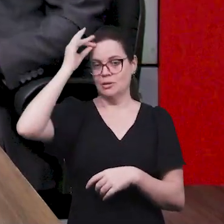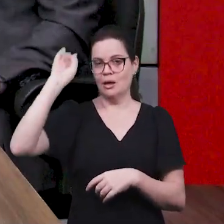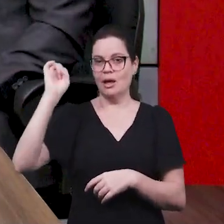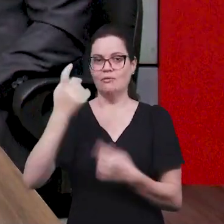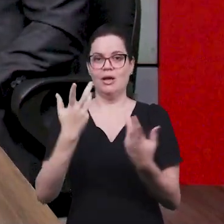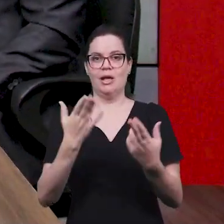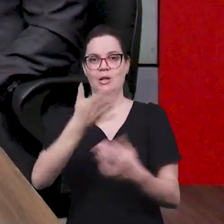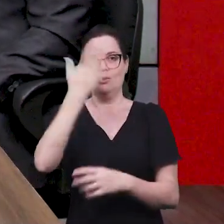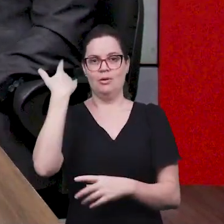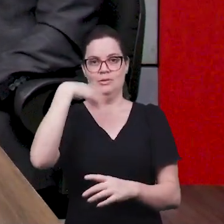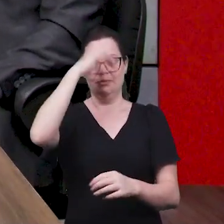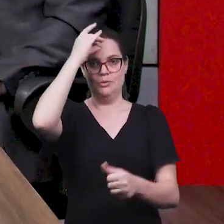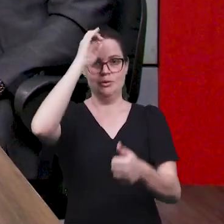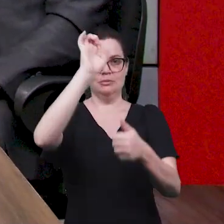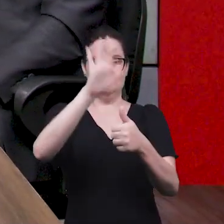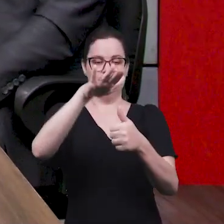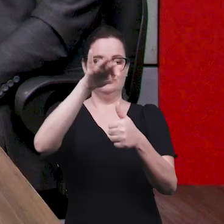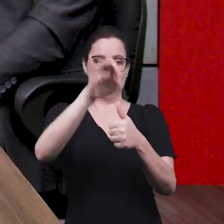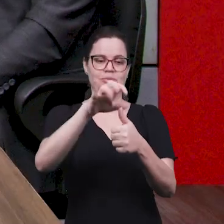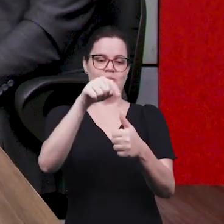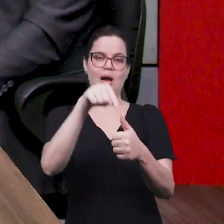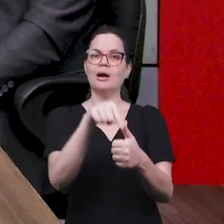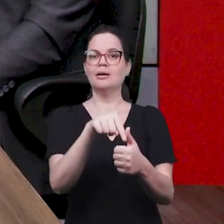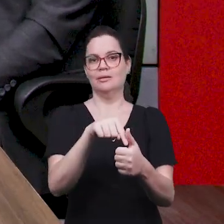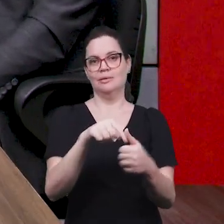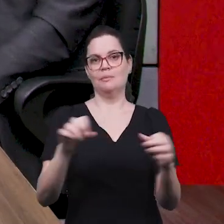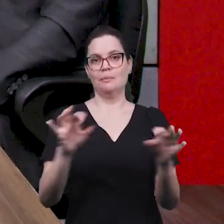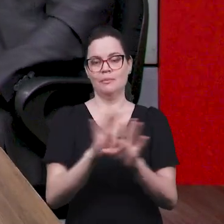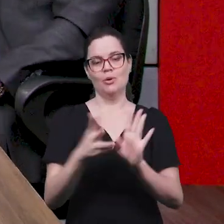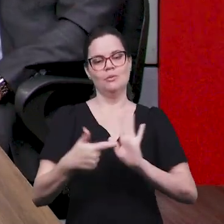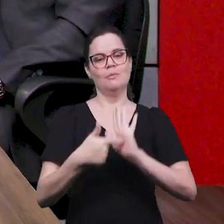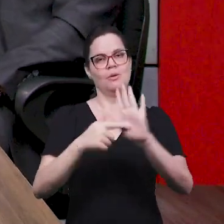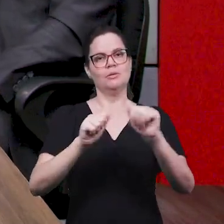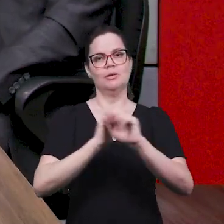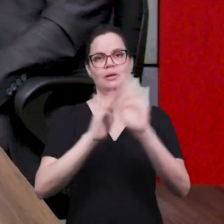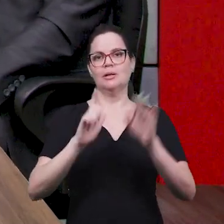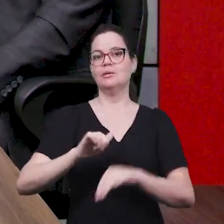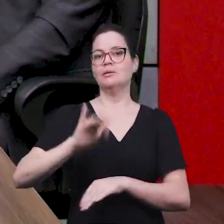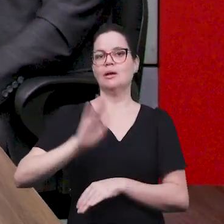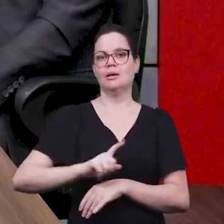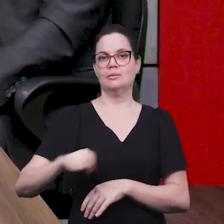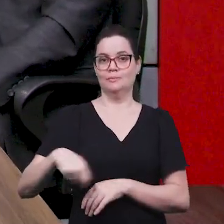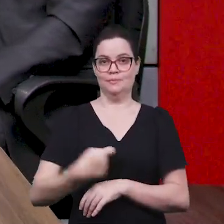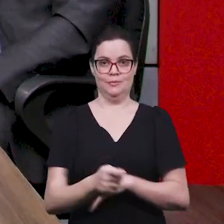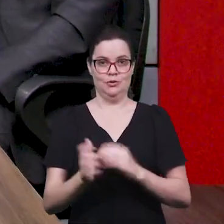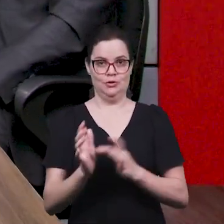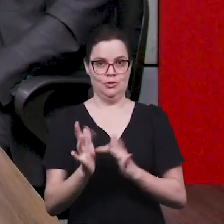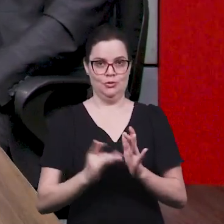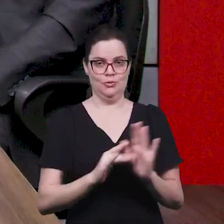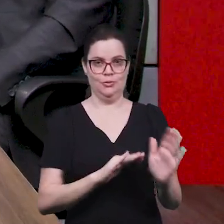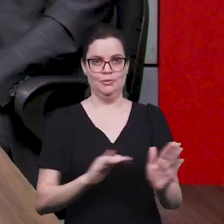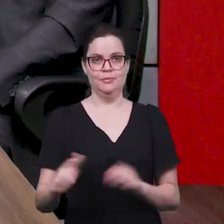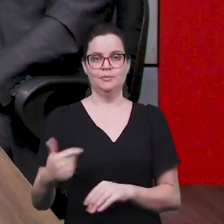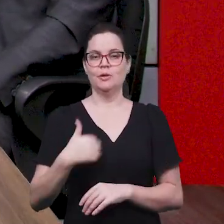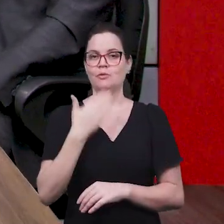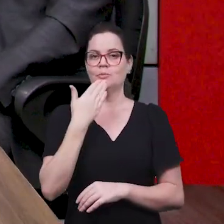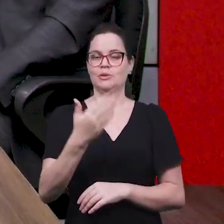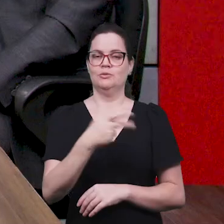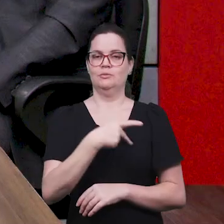pastor Ronieli agora vai nos ajudar e vamos começar aqui o capítulo 3, versículo